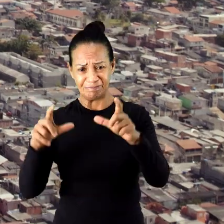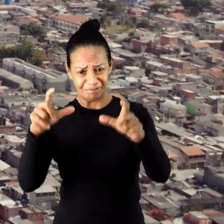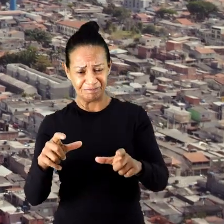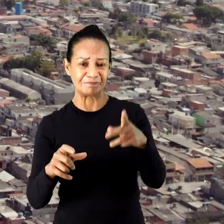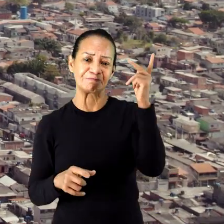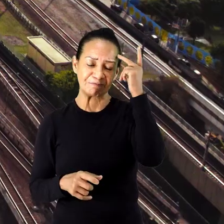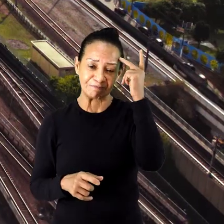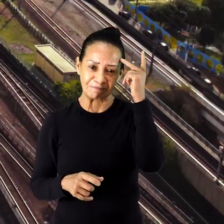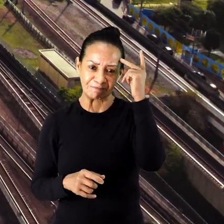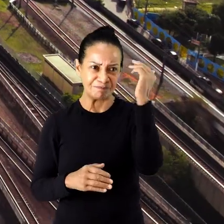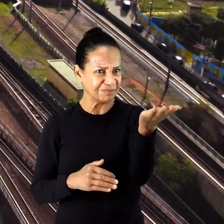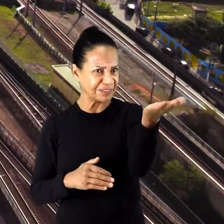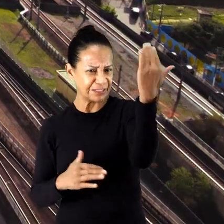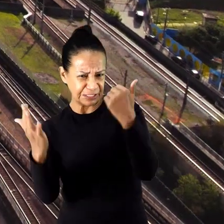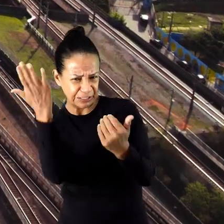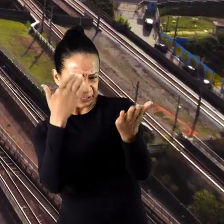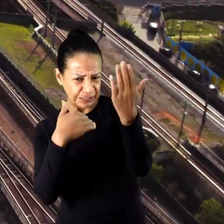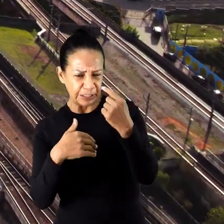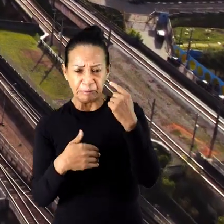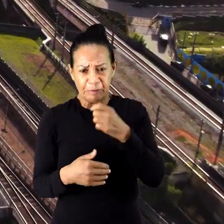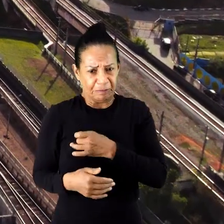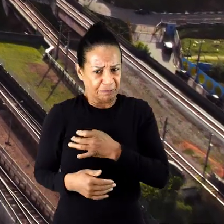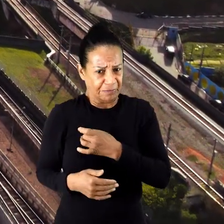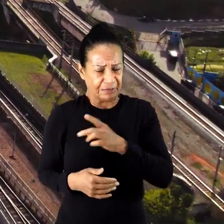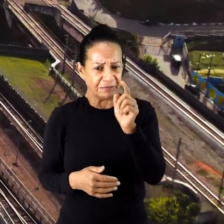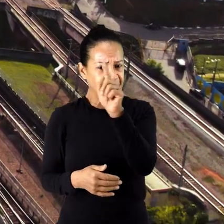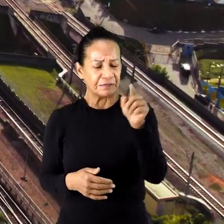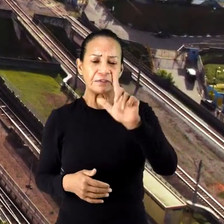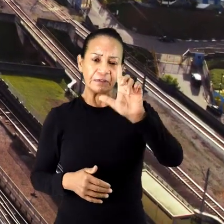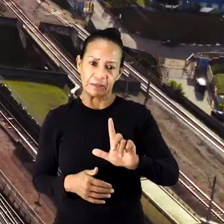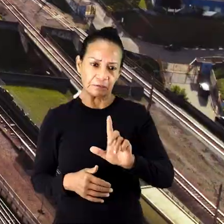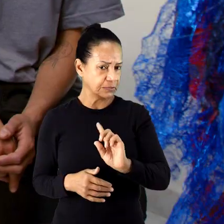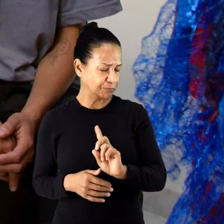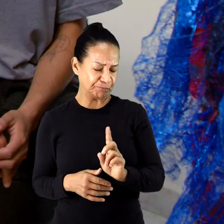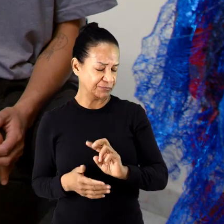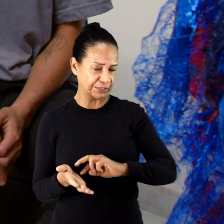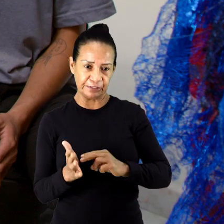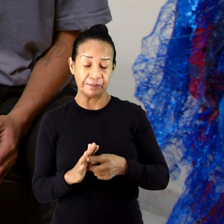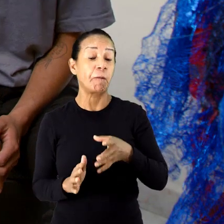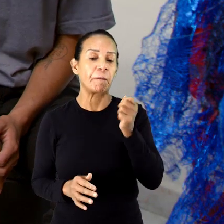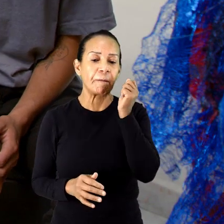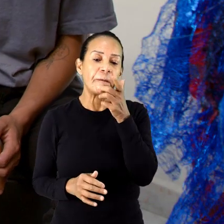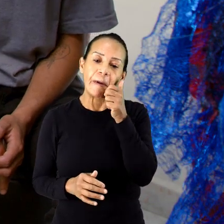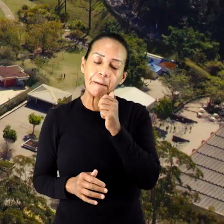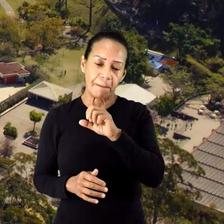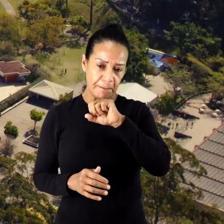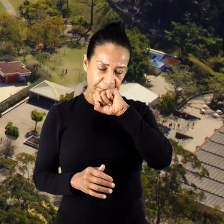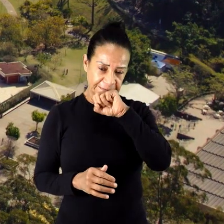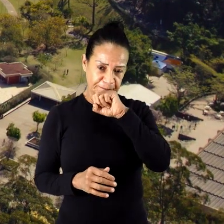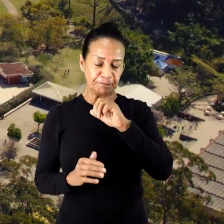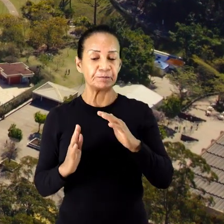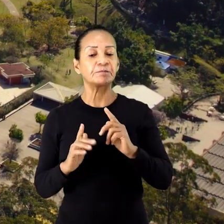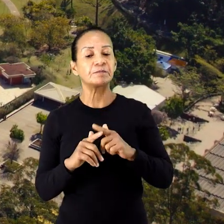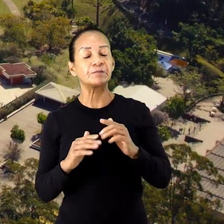sempre escuta isso e acaba pegando e tendo medo da Zona Leste. Mas não é isso. A Zona Leste literalmente é uma mãe. Os